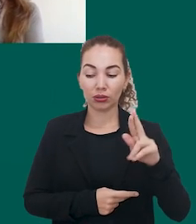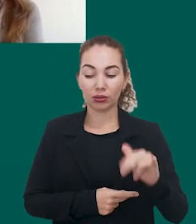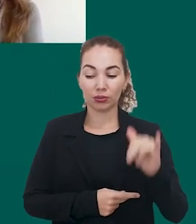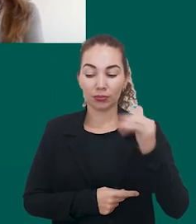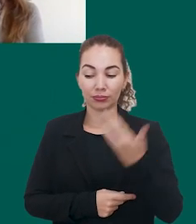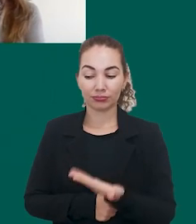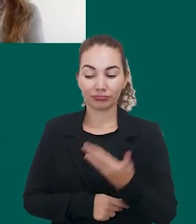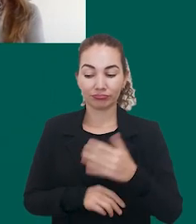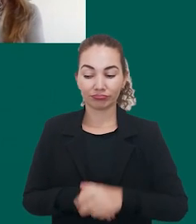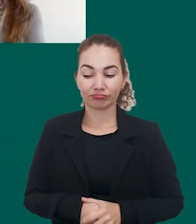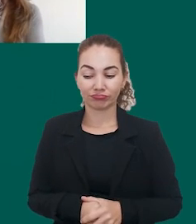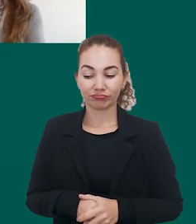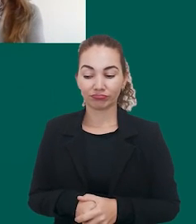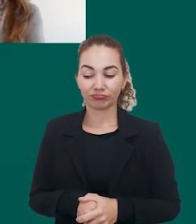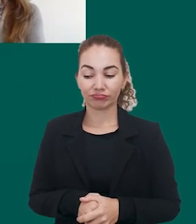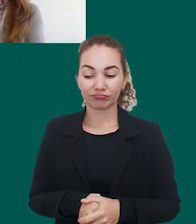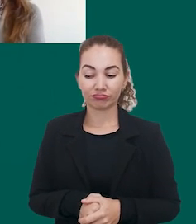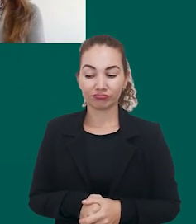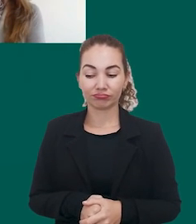palavras.